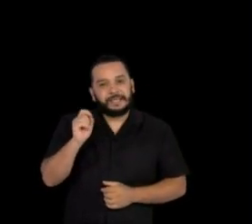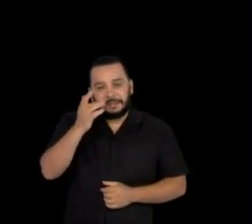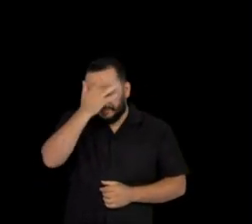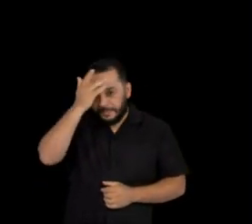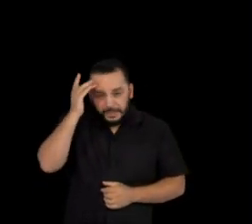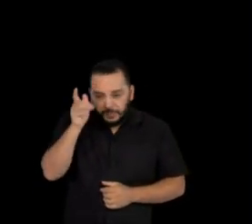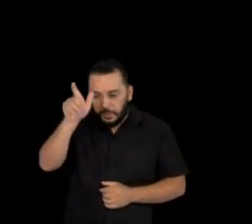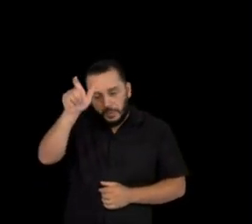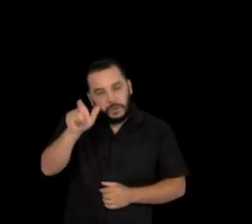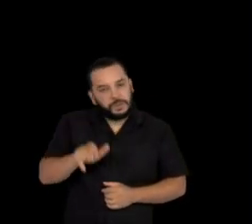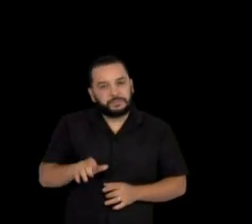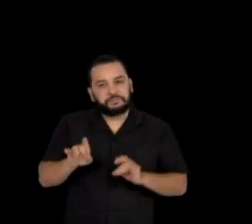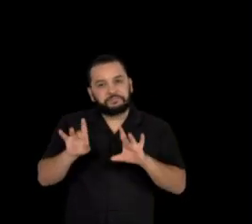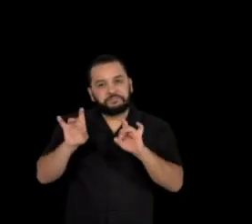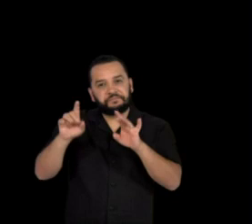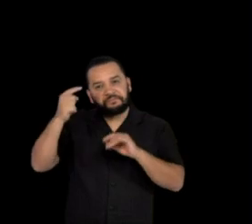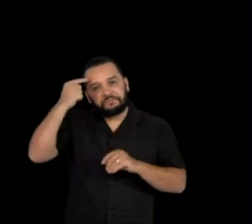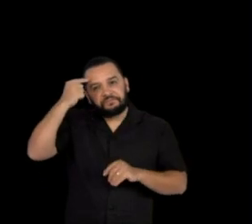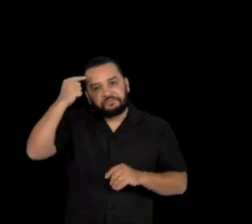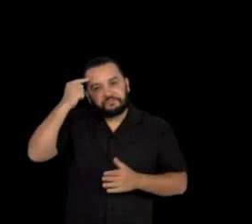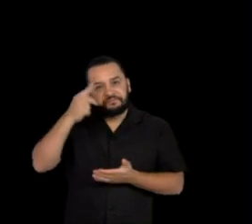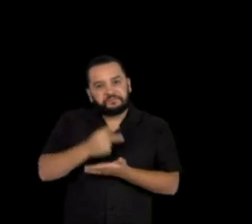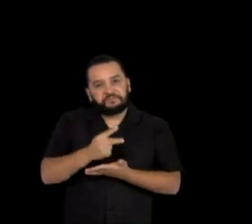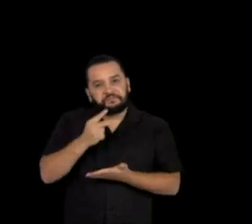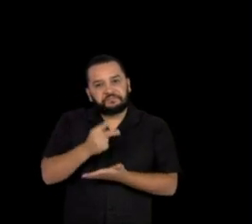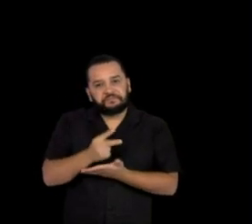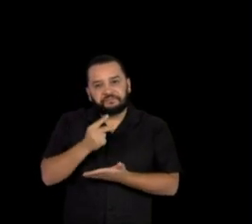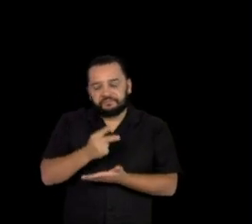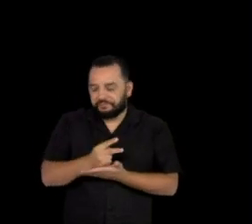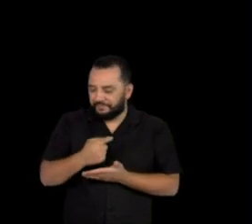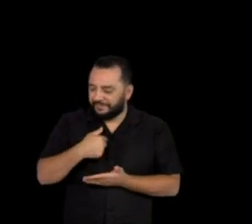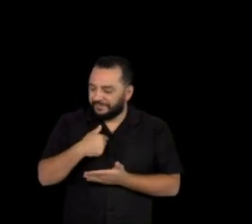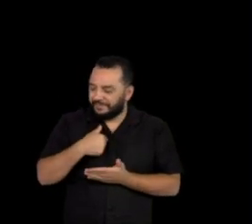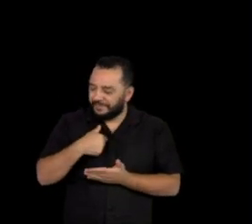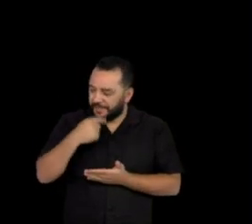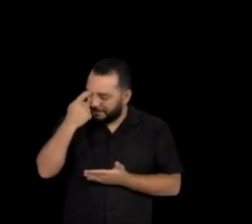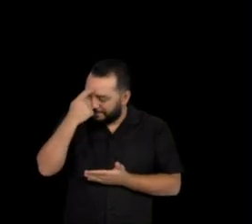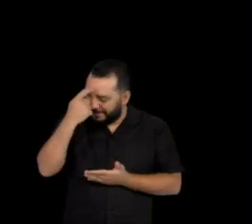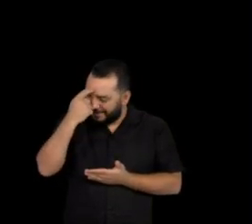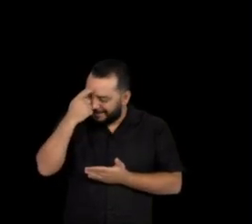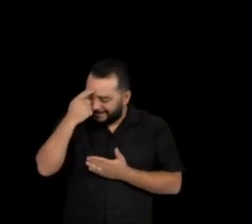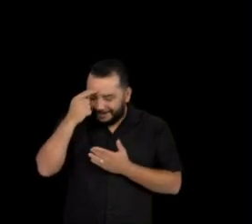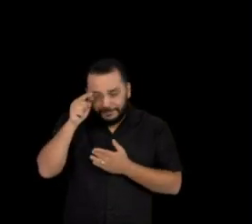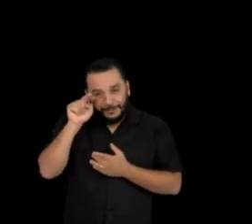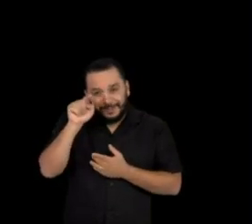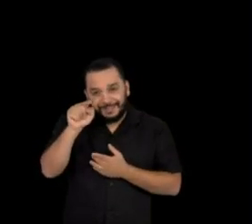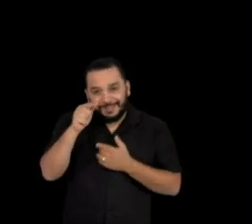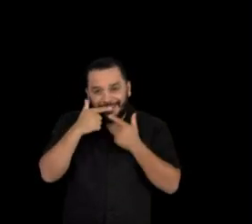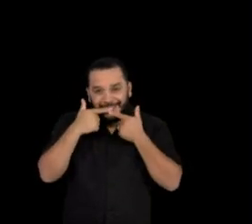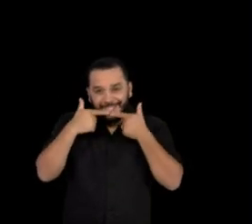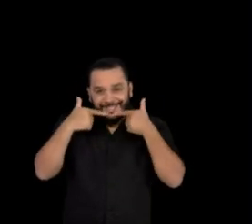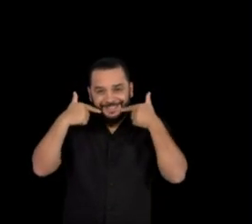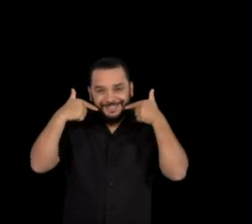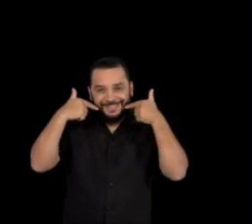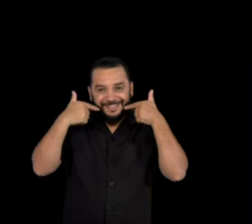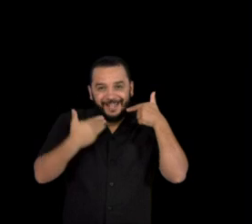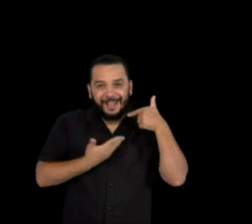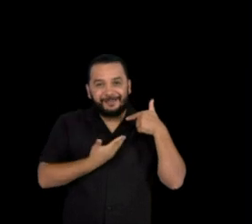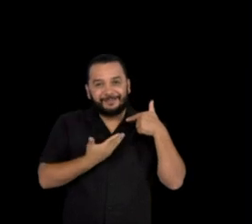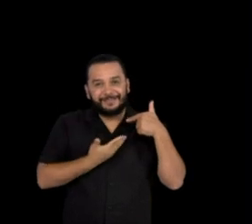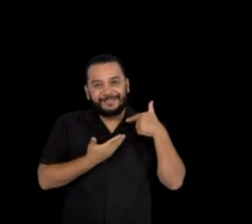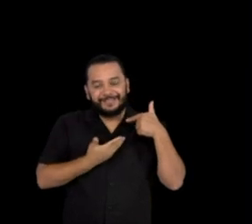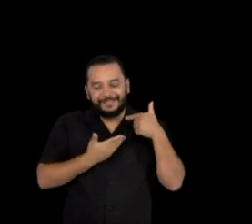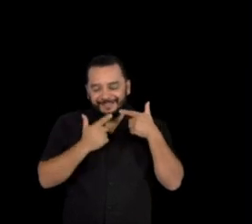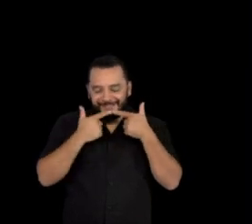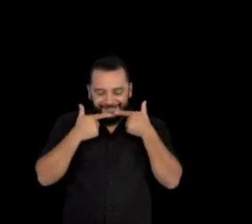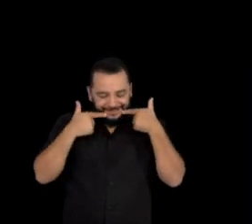penso sempre. E cada vez que eu penso, eu tenho um sorriso. Quando a gente lembra de um amigo, a gente sorri. E cada